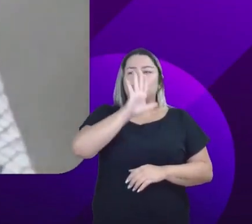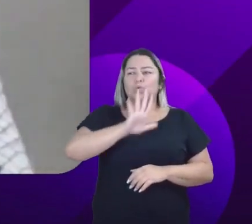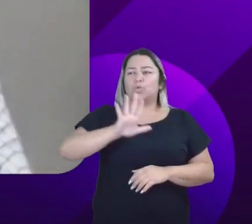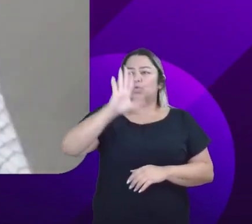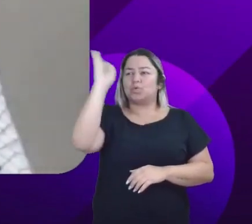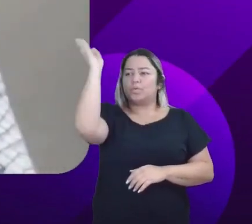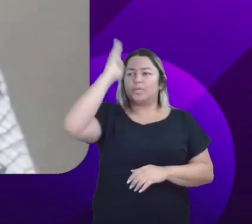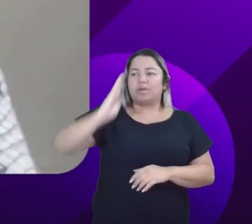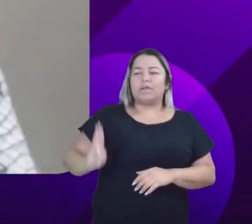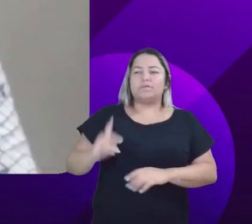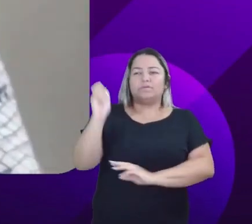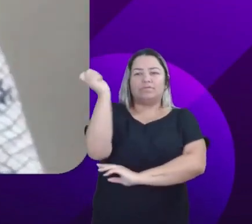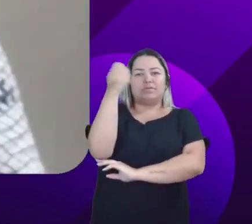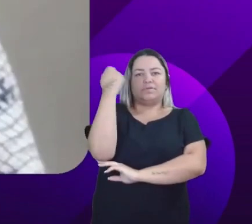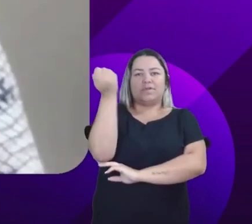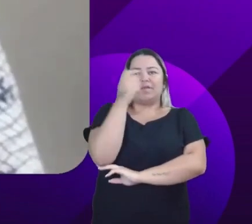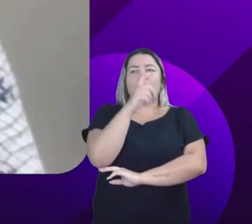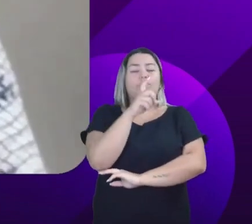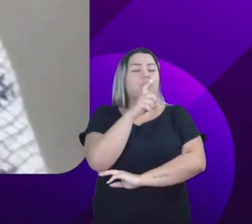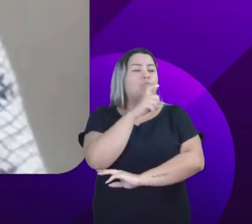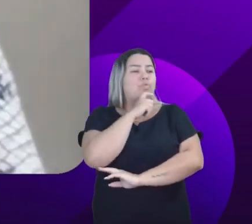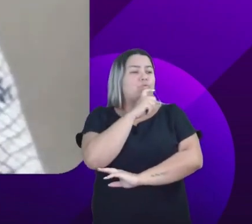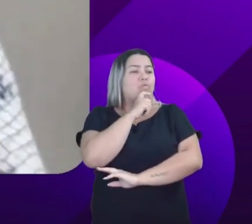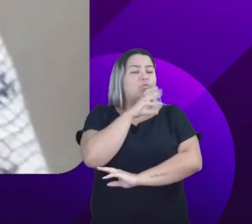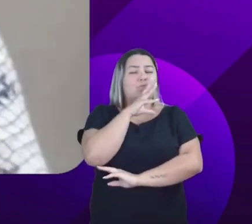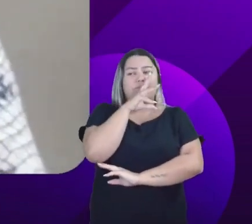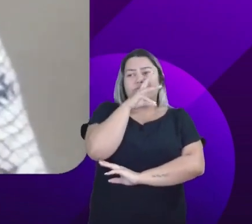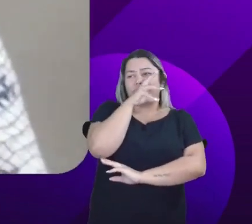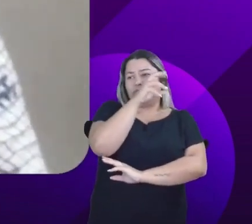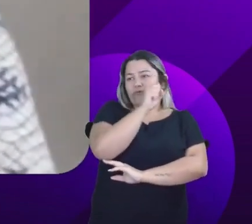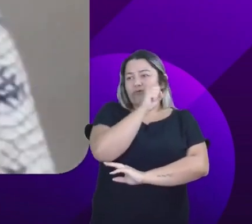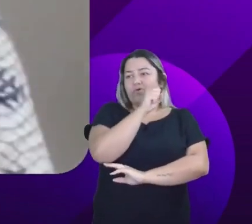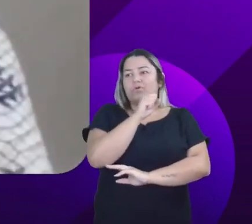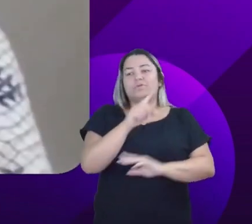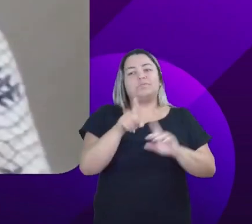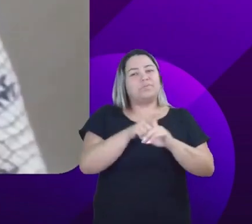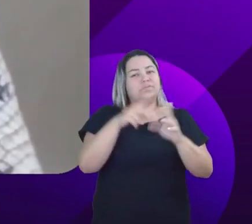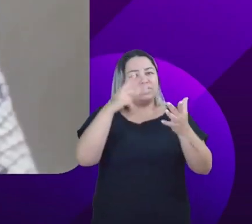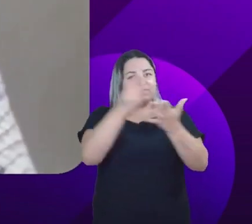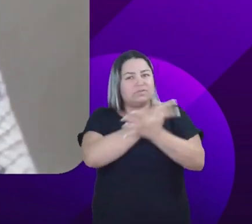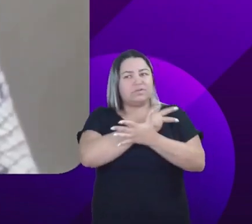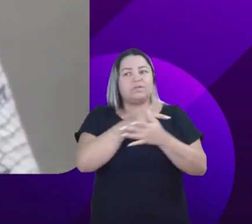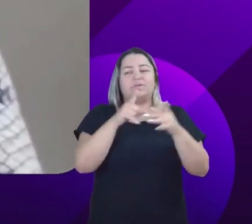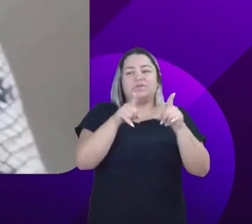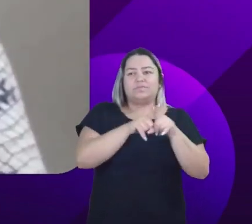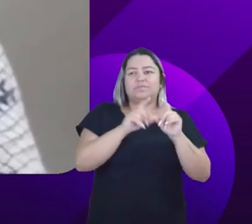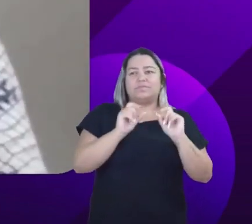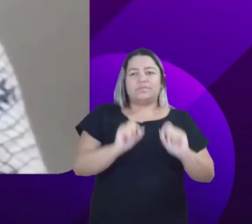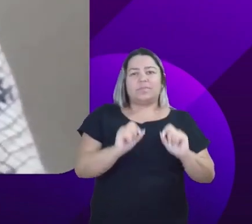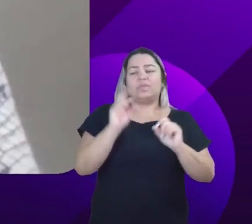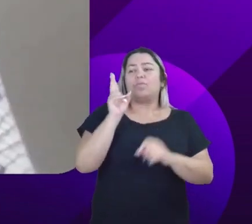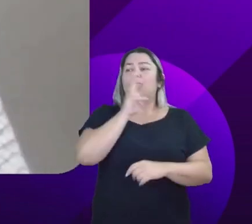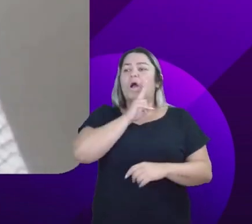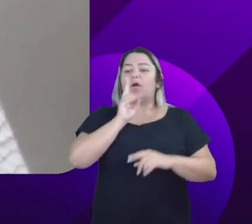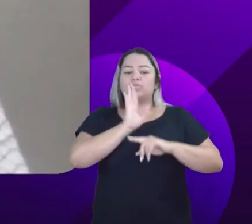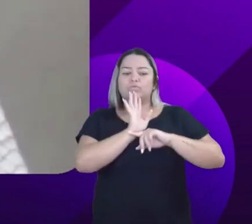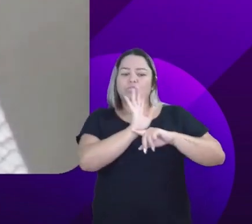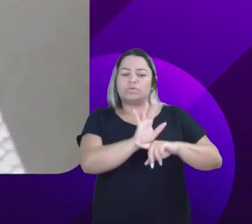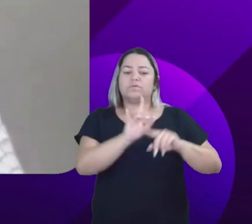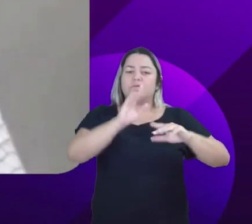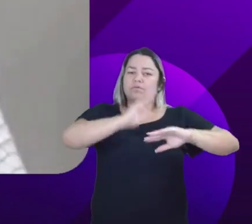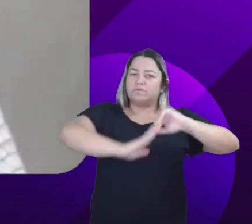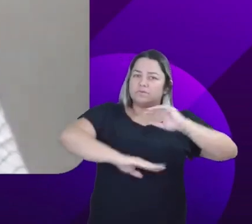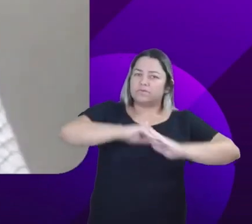no Rio Grande do Sul, muito fortemente. Então, isso ainda demandará medidas emergenciais,